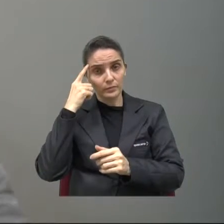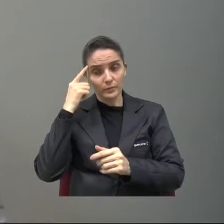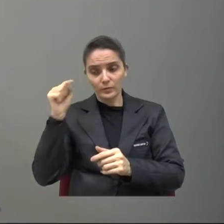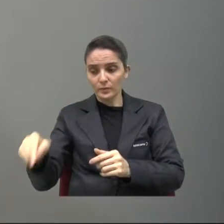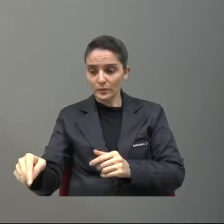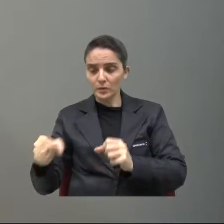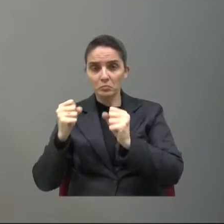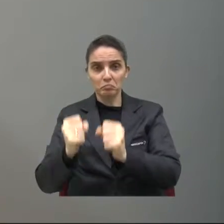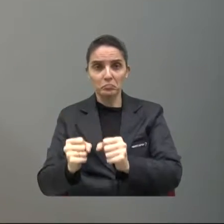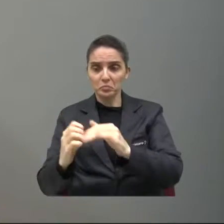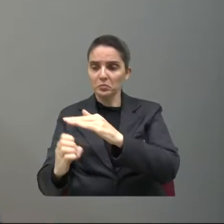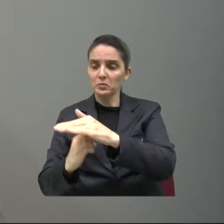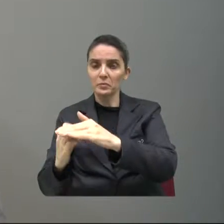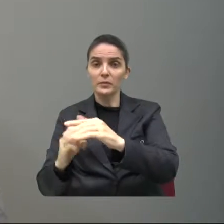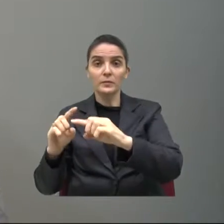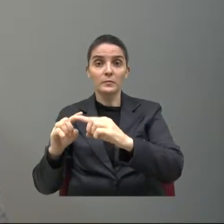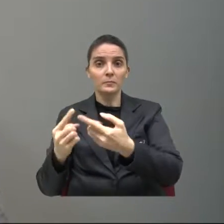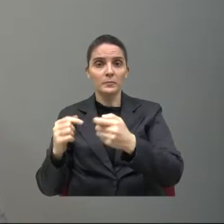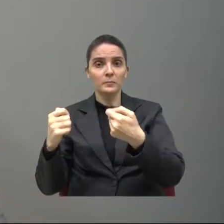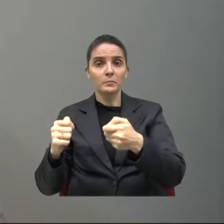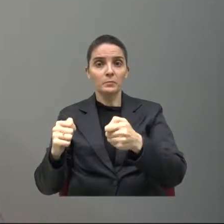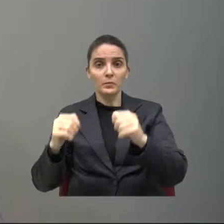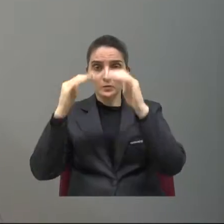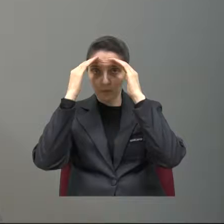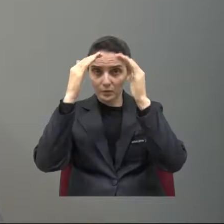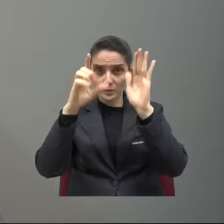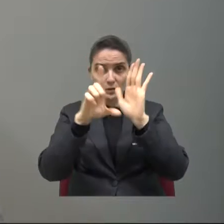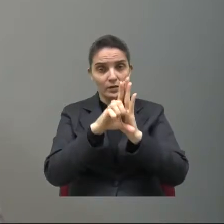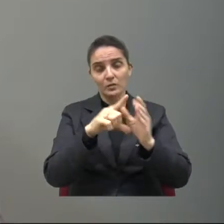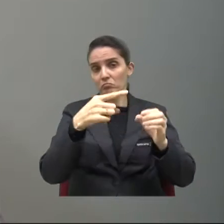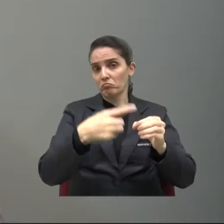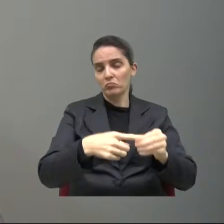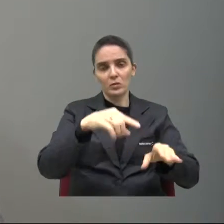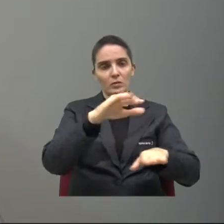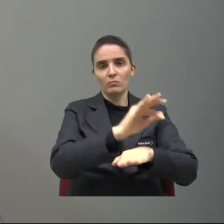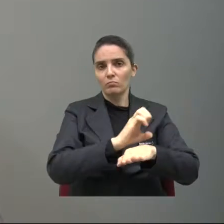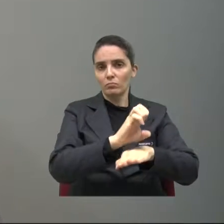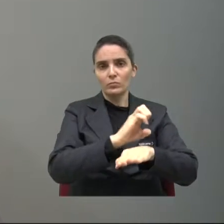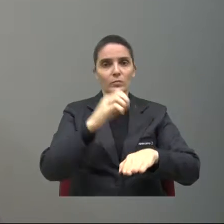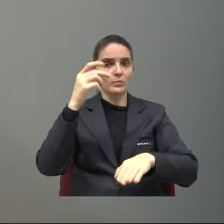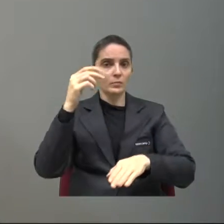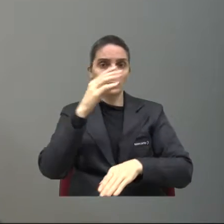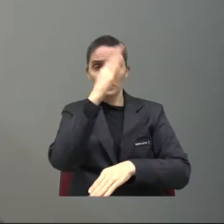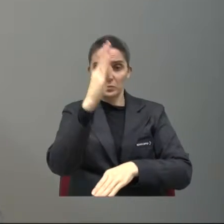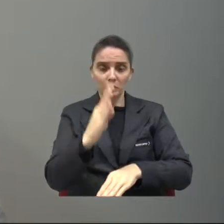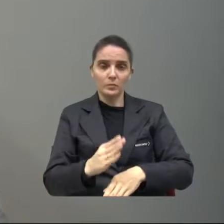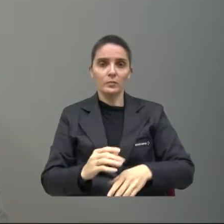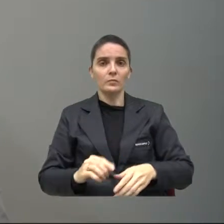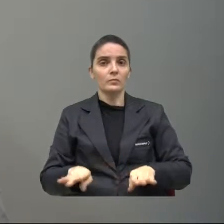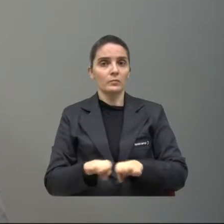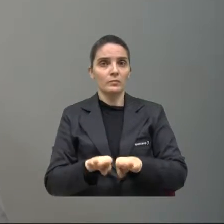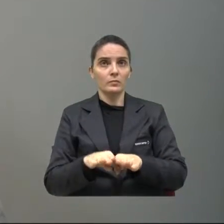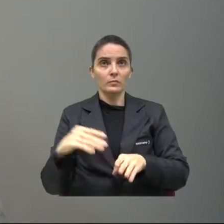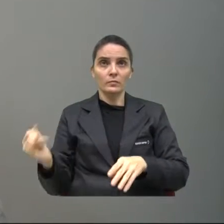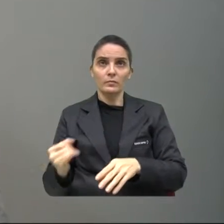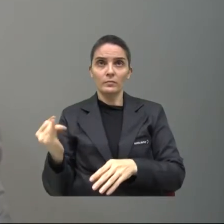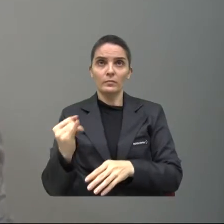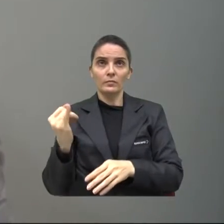leis vigentes, tanto federal, estadual e municipal. Uma coisa seria importante também... Uma parte,